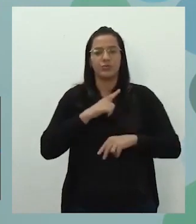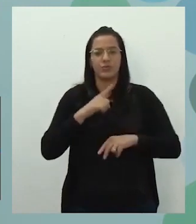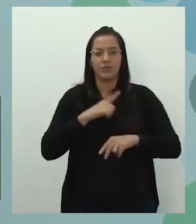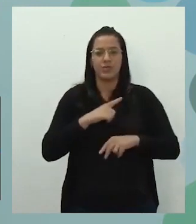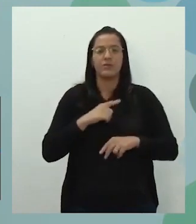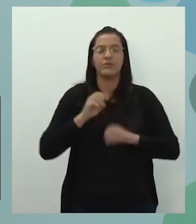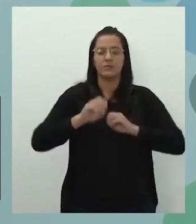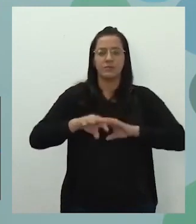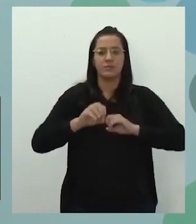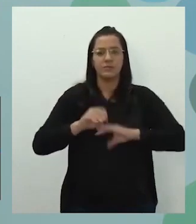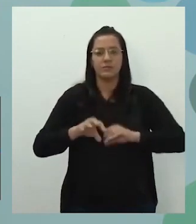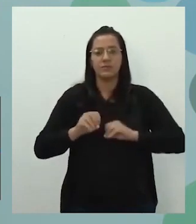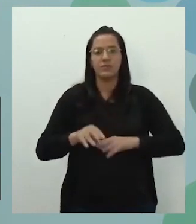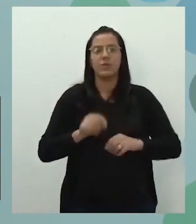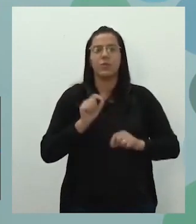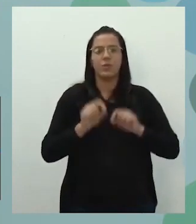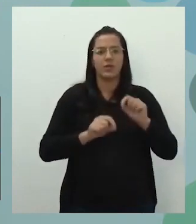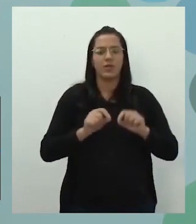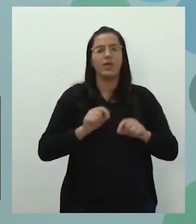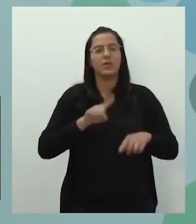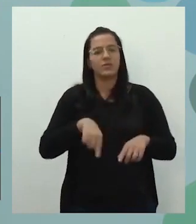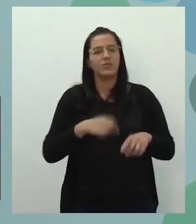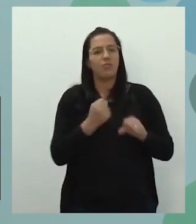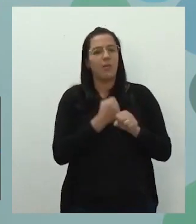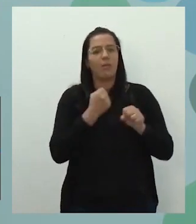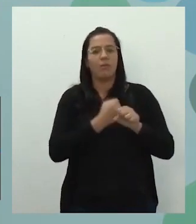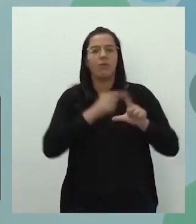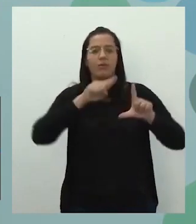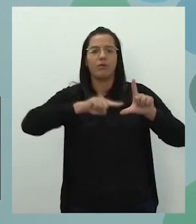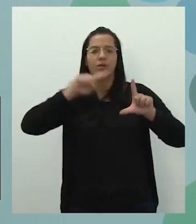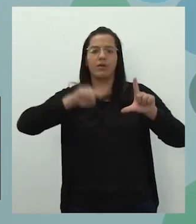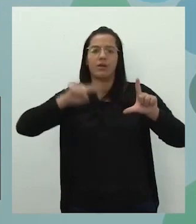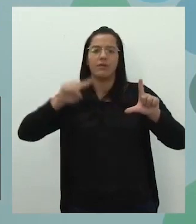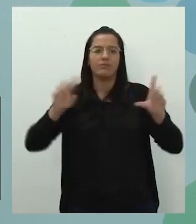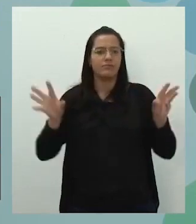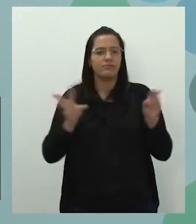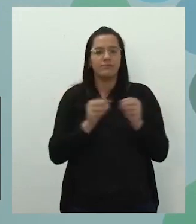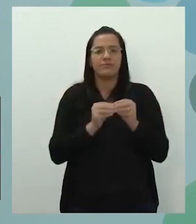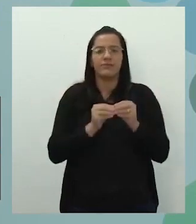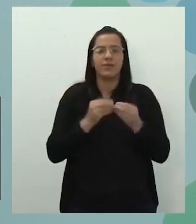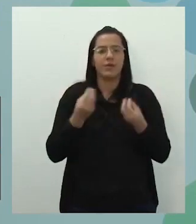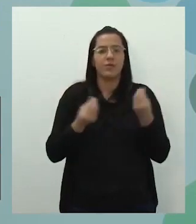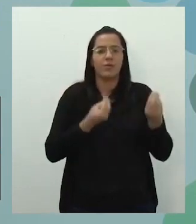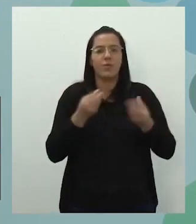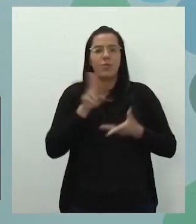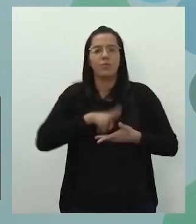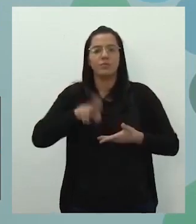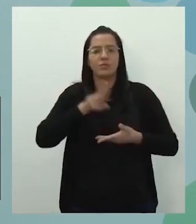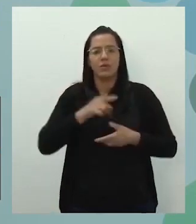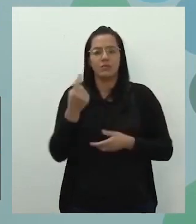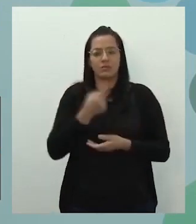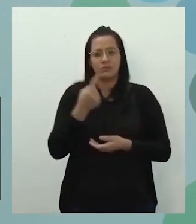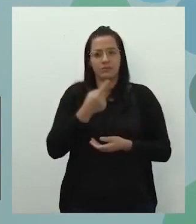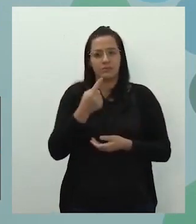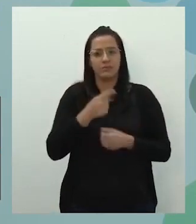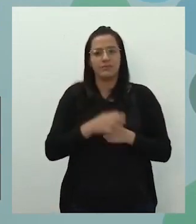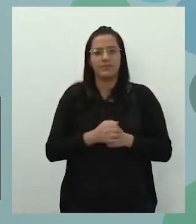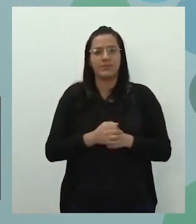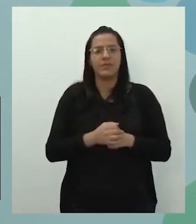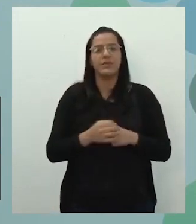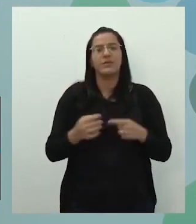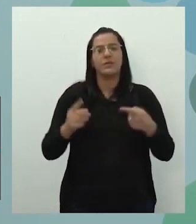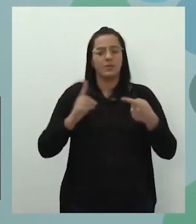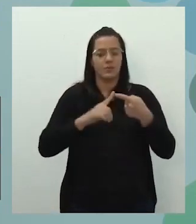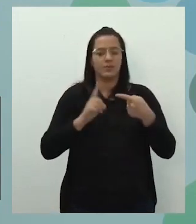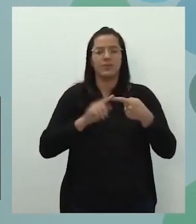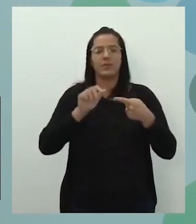Nessa aula, a gente fez um pouco de construção de gráficos e a gente analisou coeficientes, né, dessas funções de primeiro grau. Então, a gente pegou as funções afins